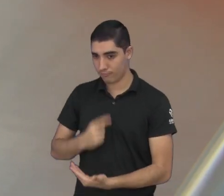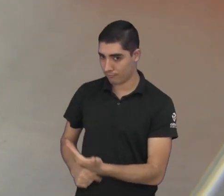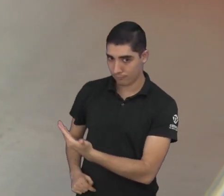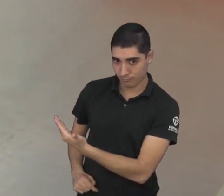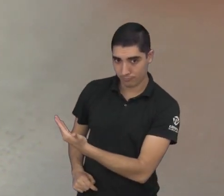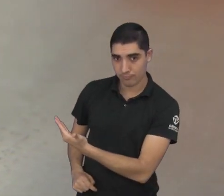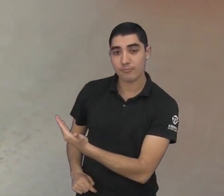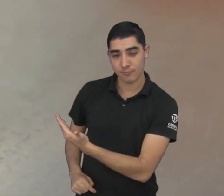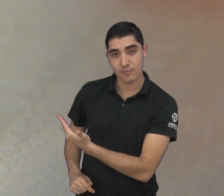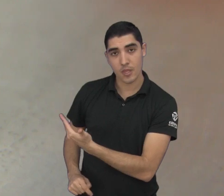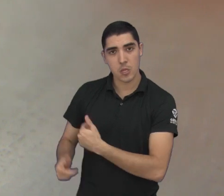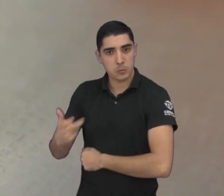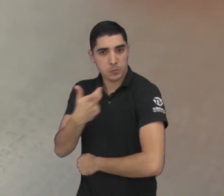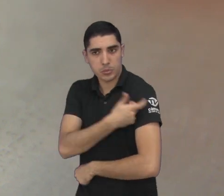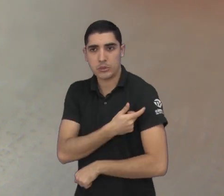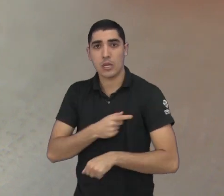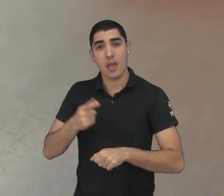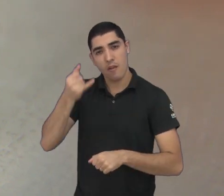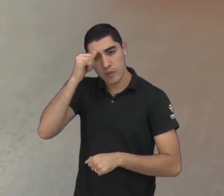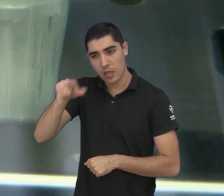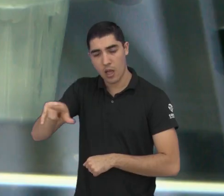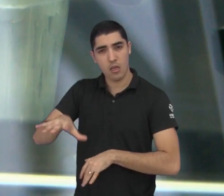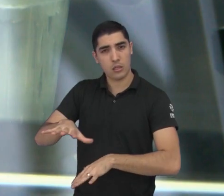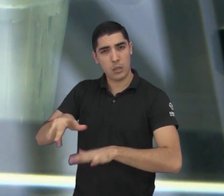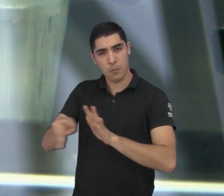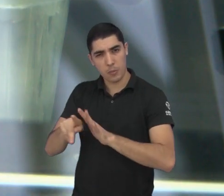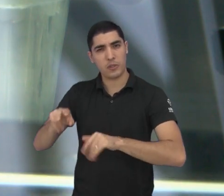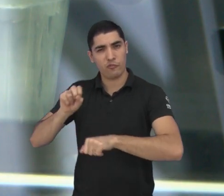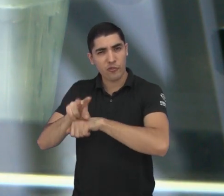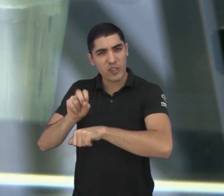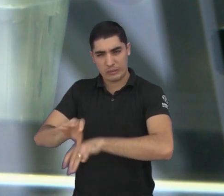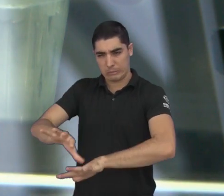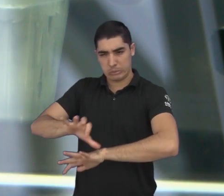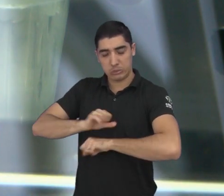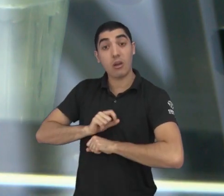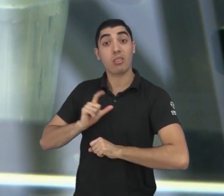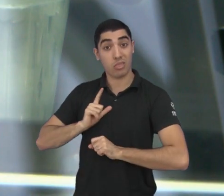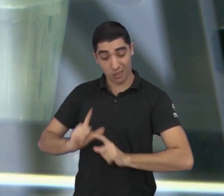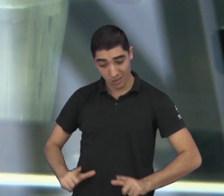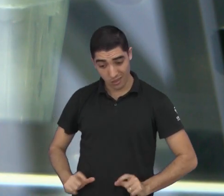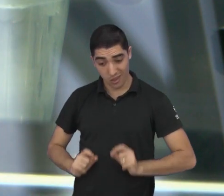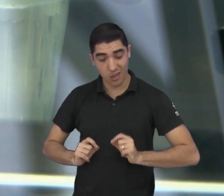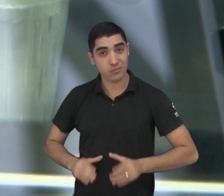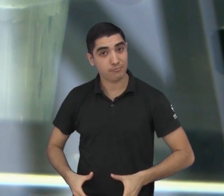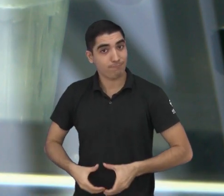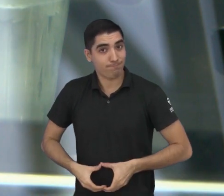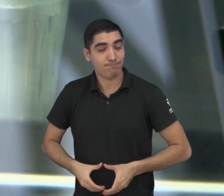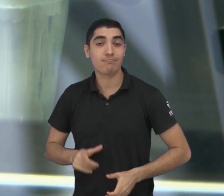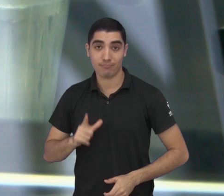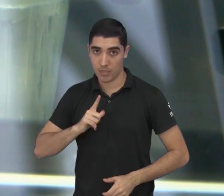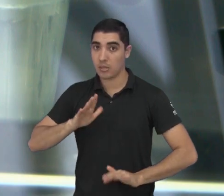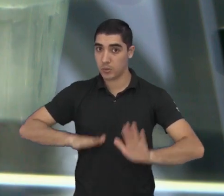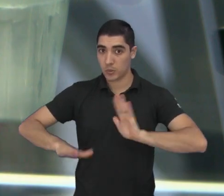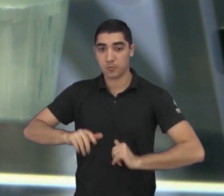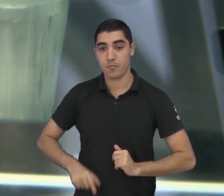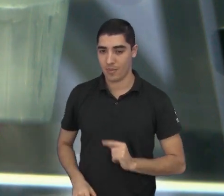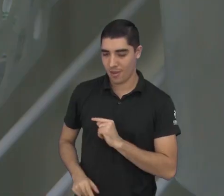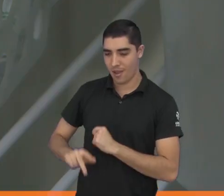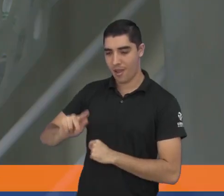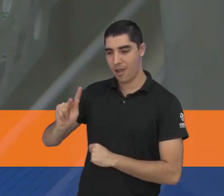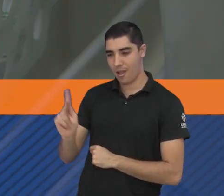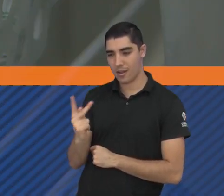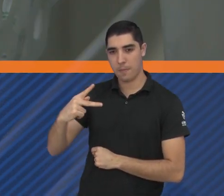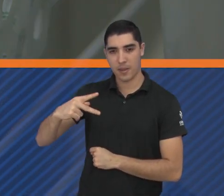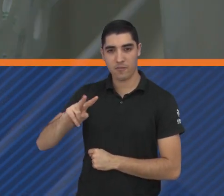é a quadrivalente, que previne contra os vírus responsáveis por 70% dos casos de câncer de colo de